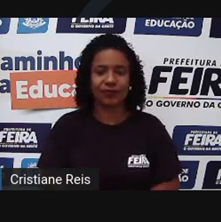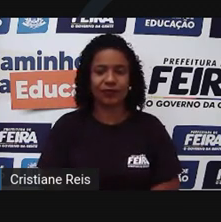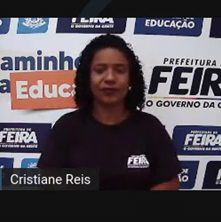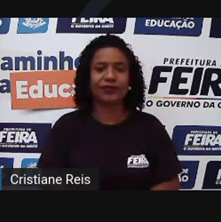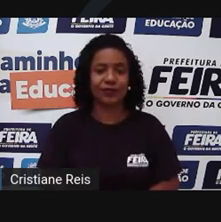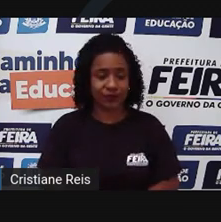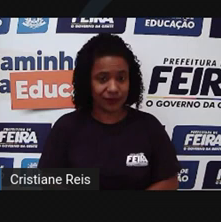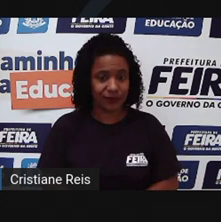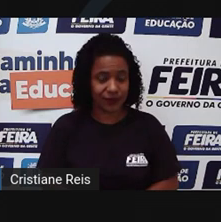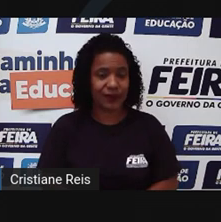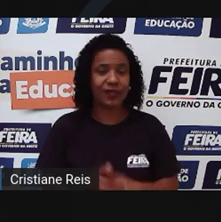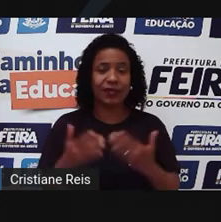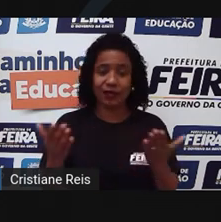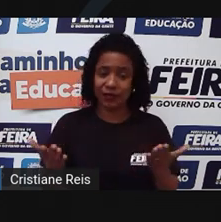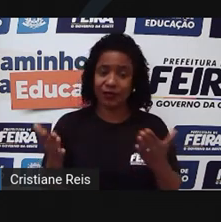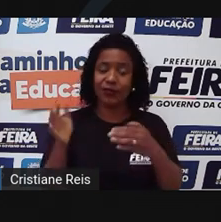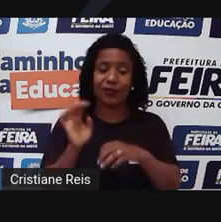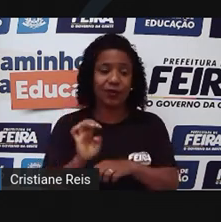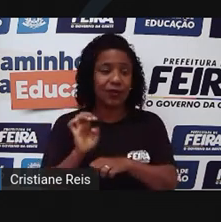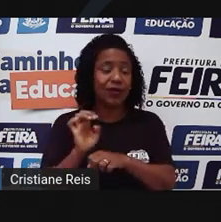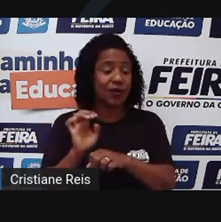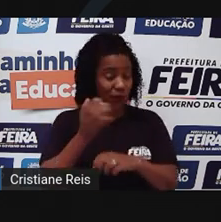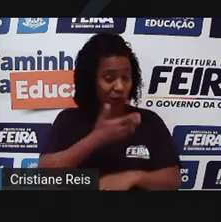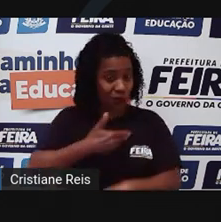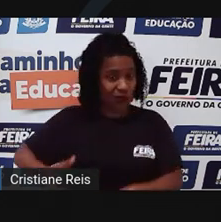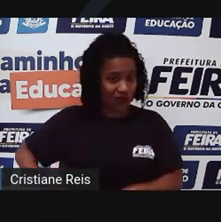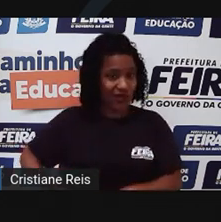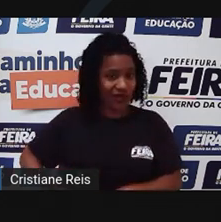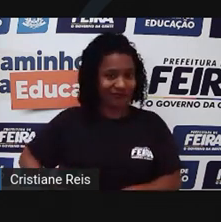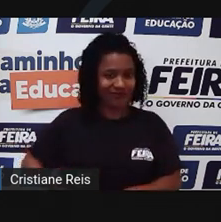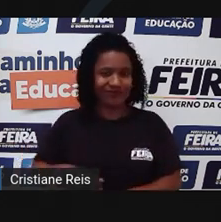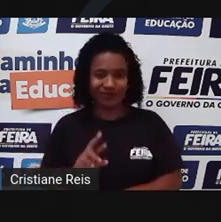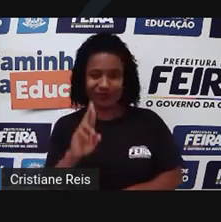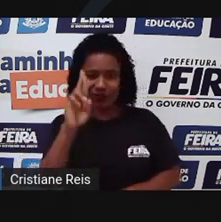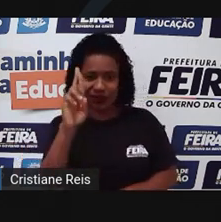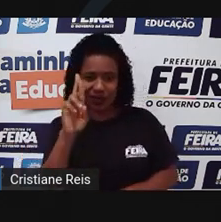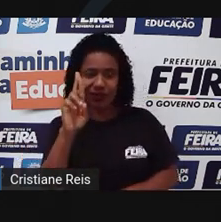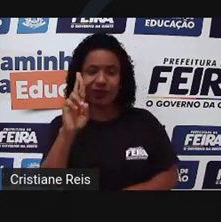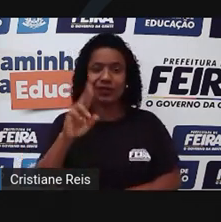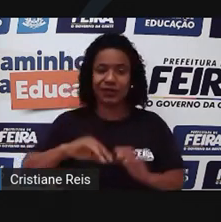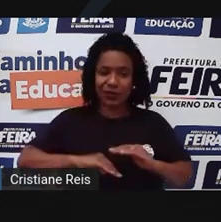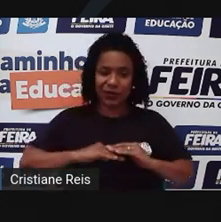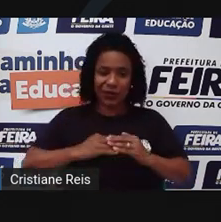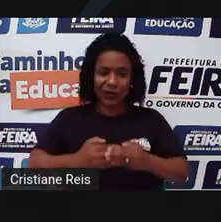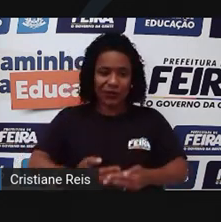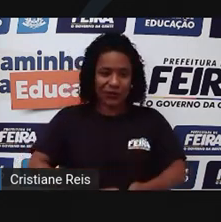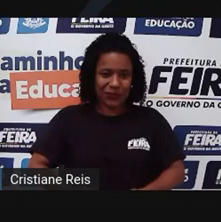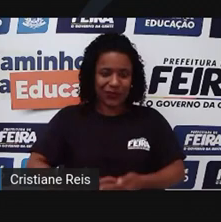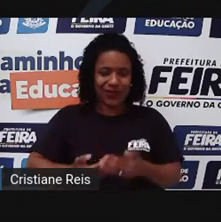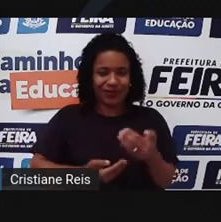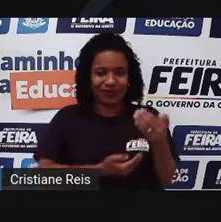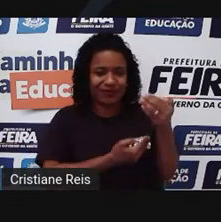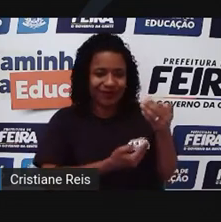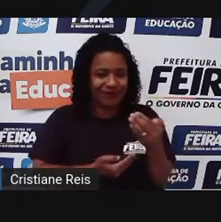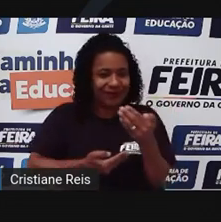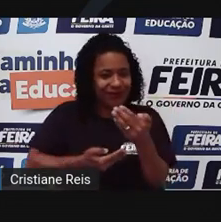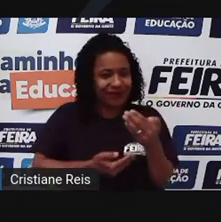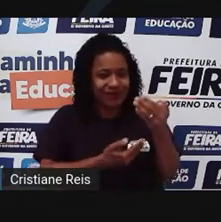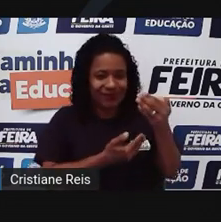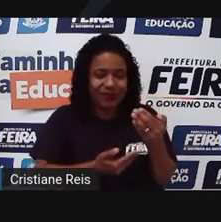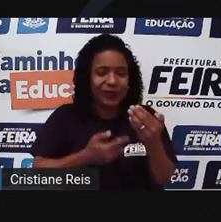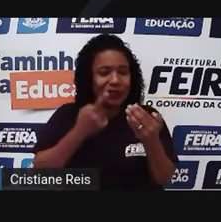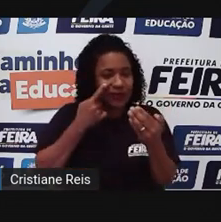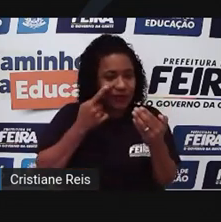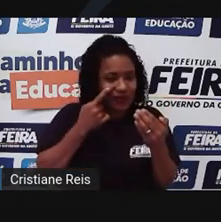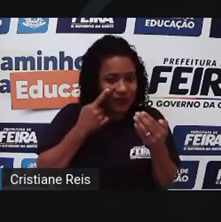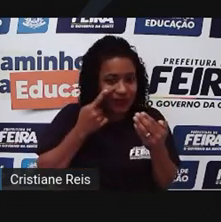Então, o Estado tem que intervir desde a primeira infância, cuidando desde a gestação, olhando para os primeiros